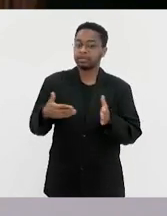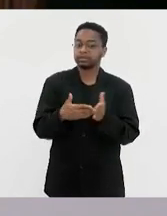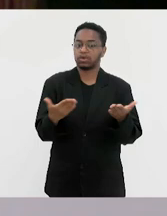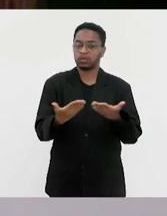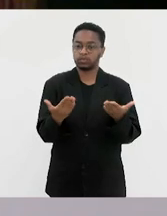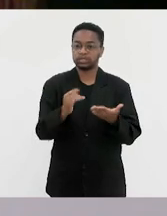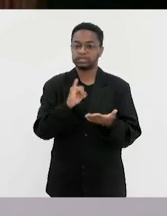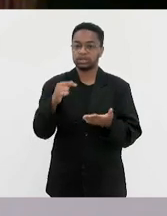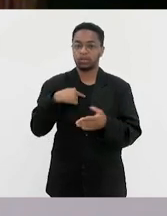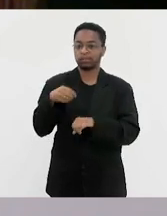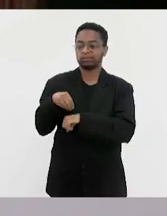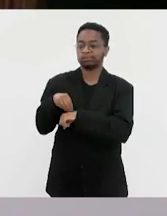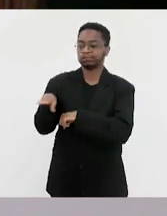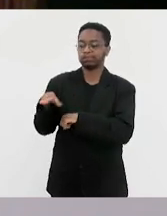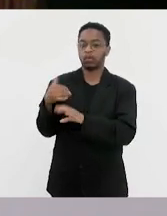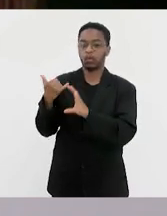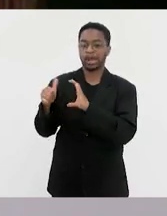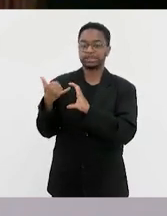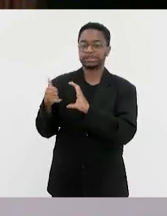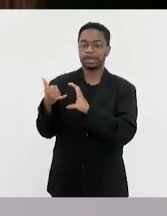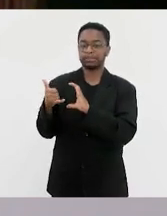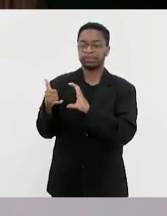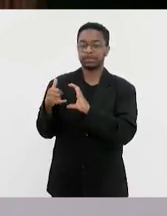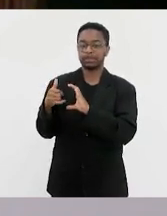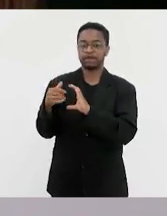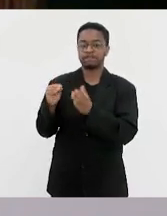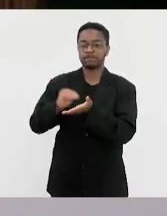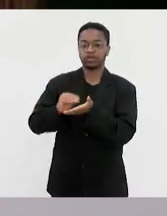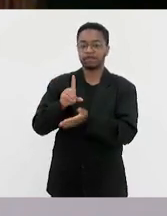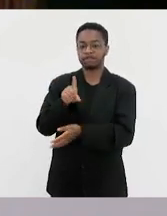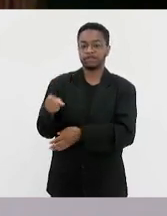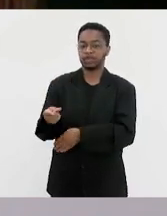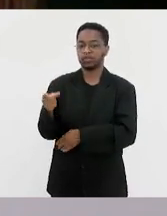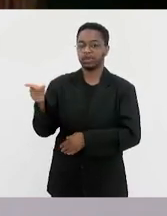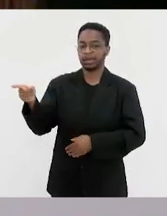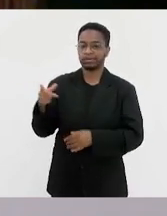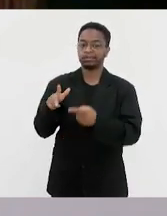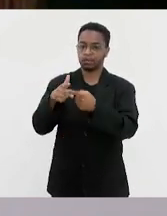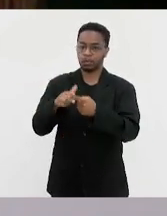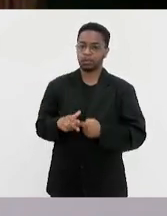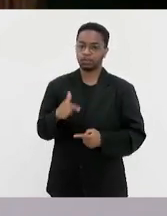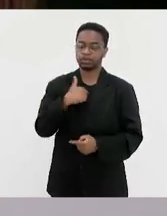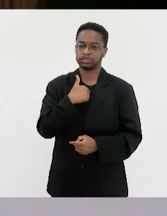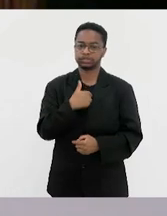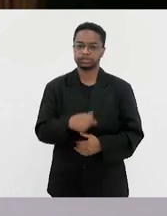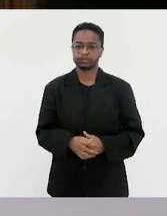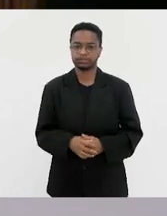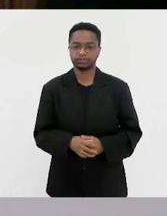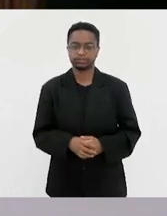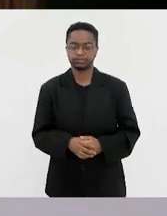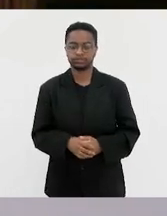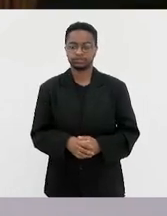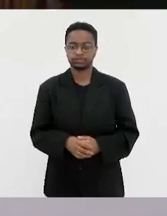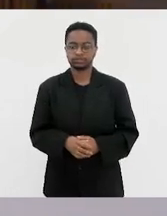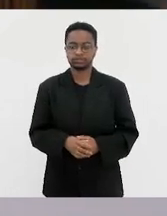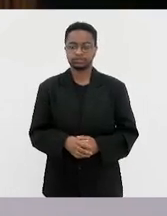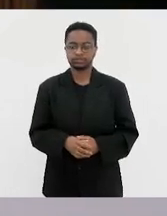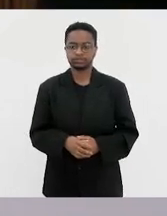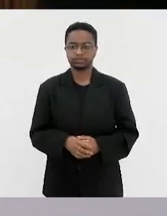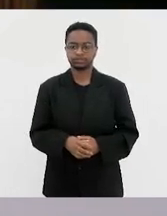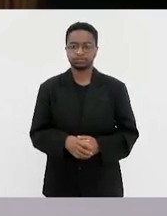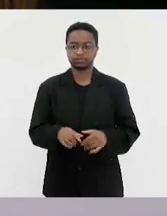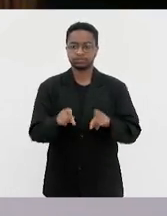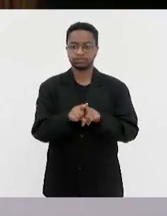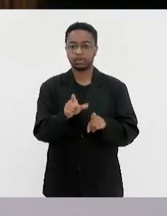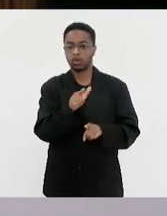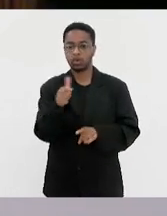alguma mensagem para ele no WhatsApp, sem uma vírgula, ele já vai lá e me corrija. Bom, uma outra memória